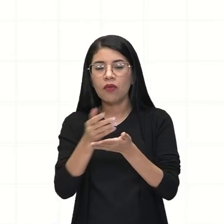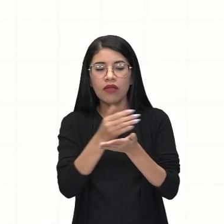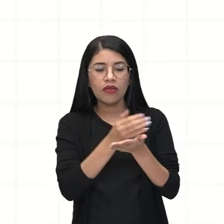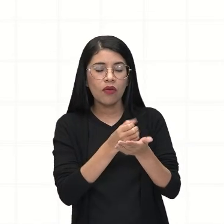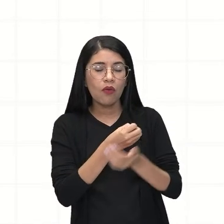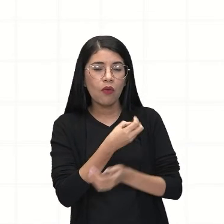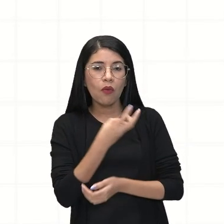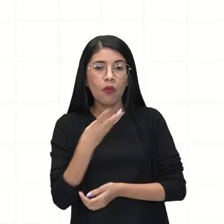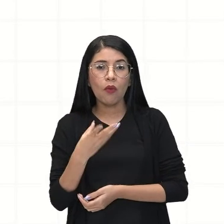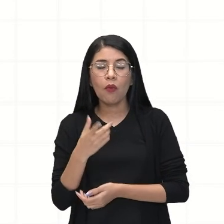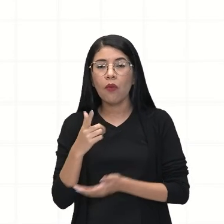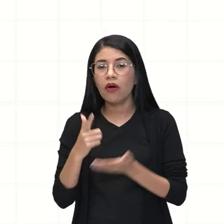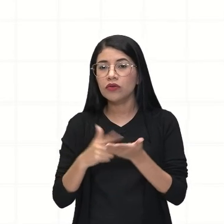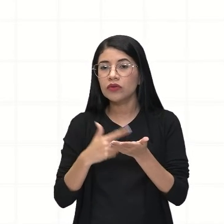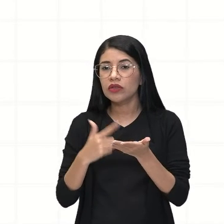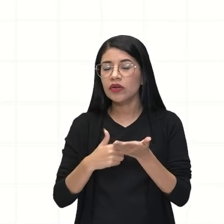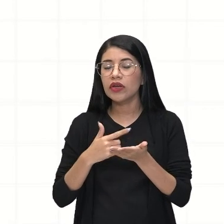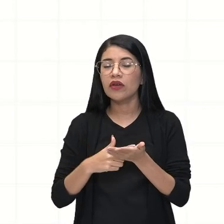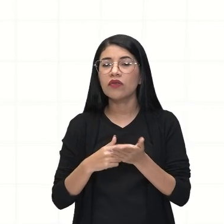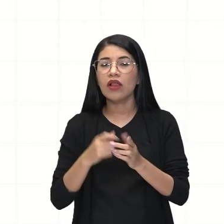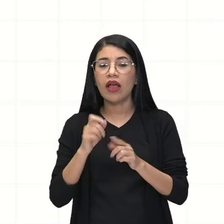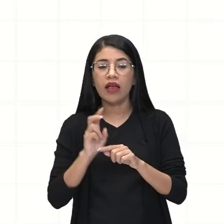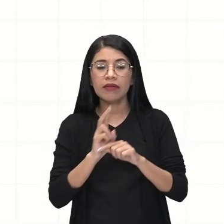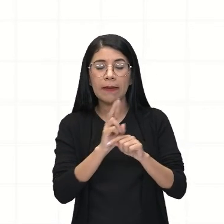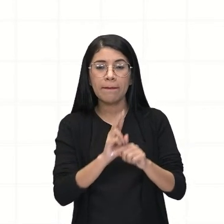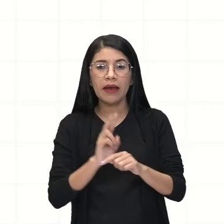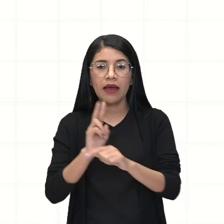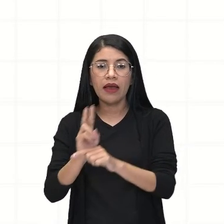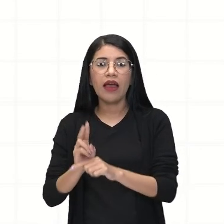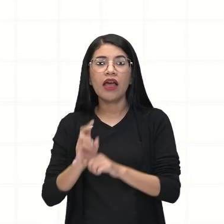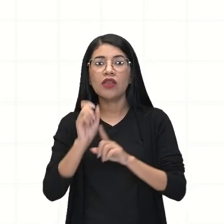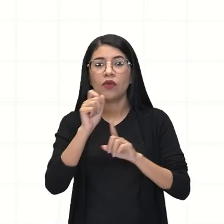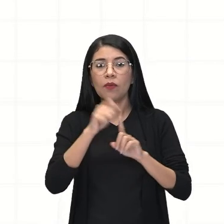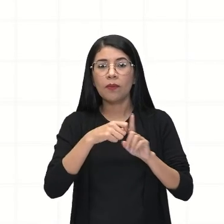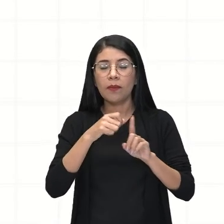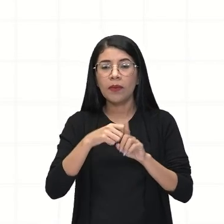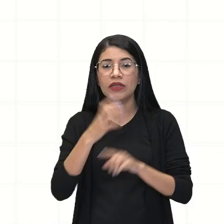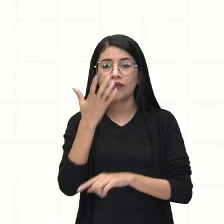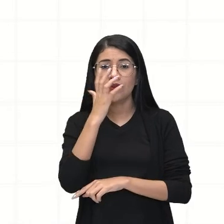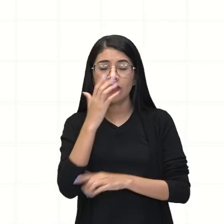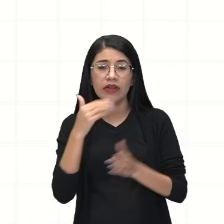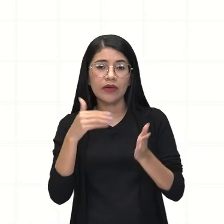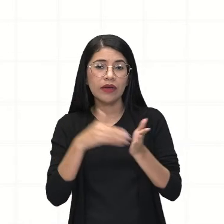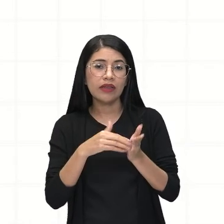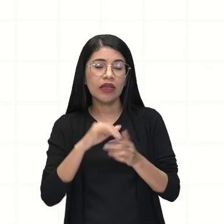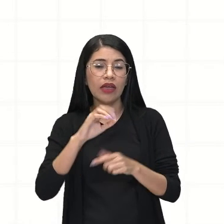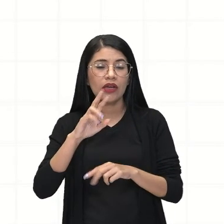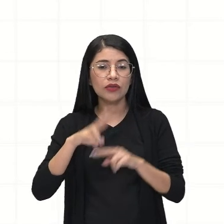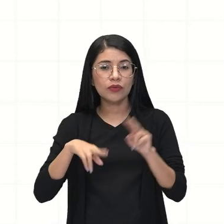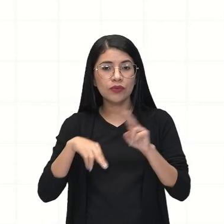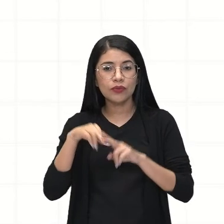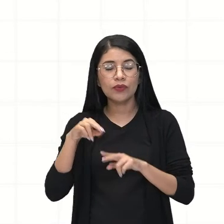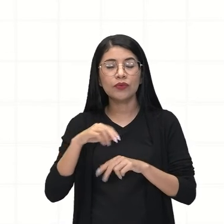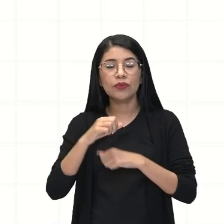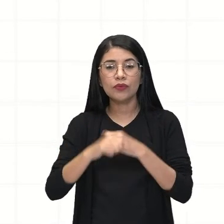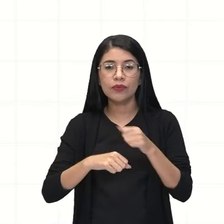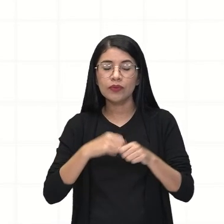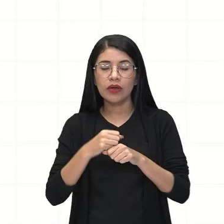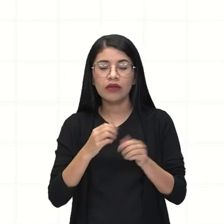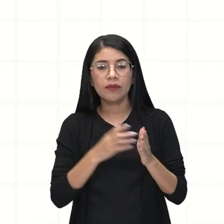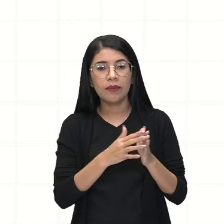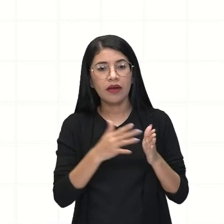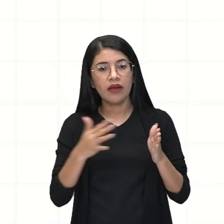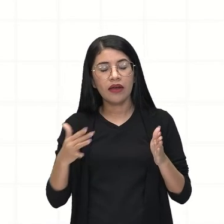livros emprestados em cada mês de fevereiro a junho de um ano letivo. Então, aqui, ó, no eixo horizontal, nós temos os